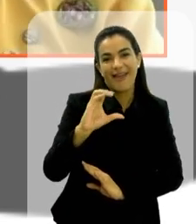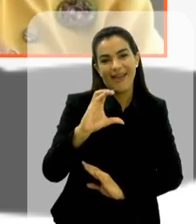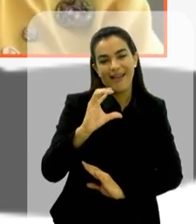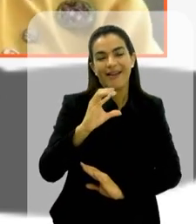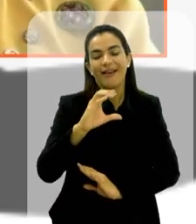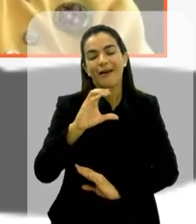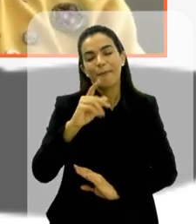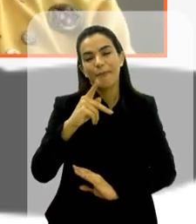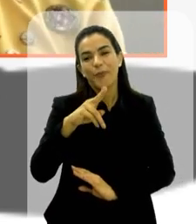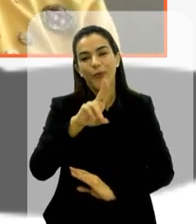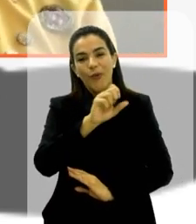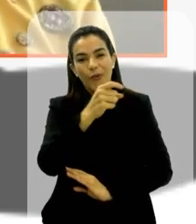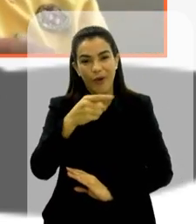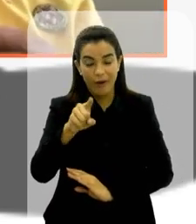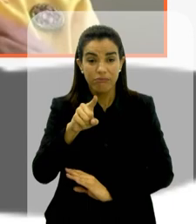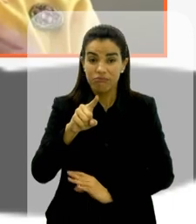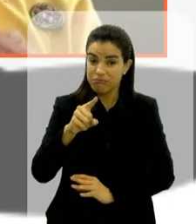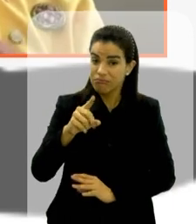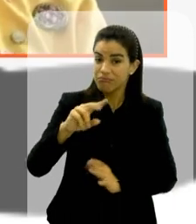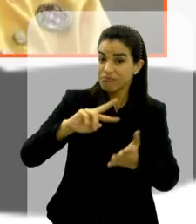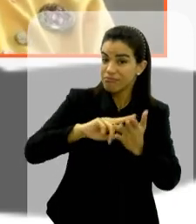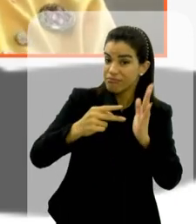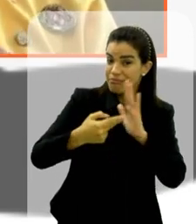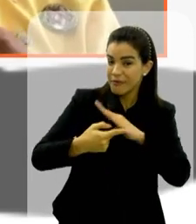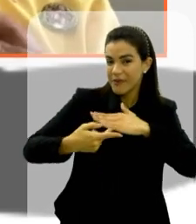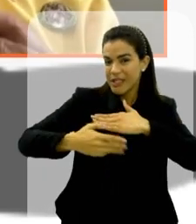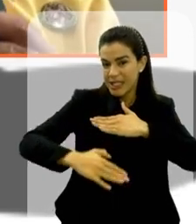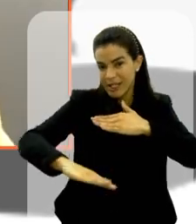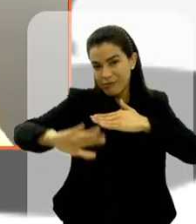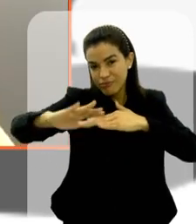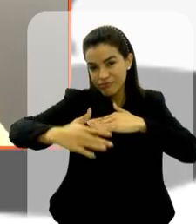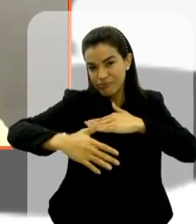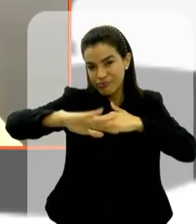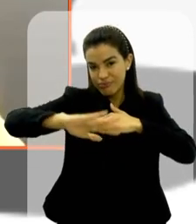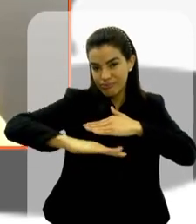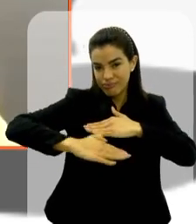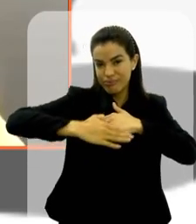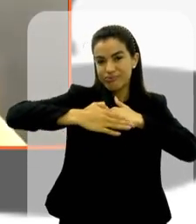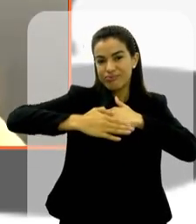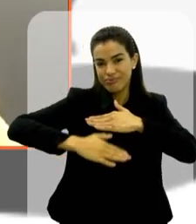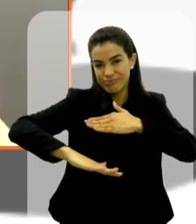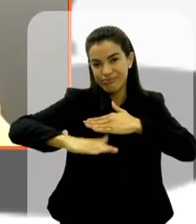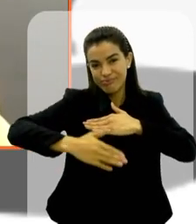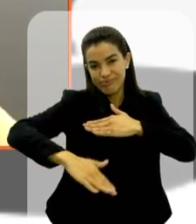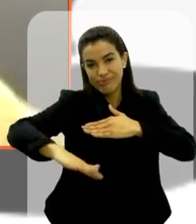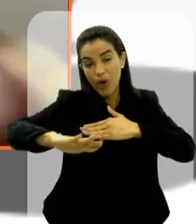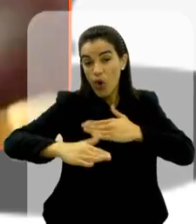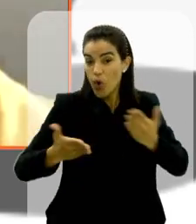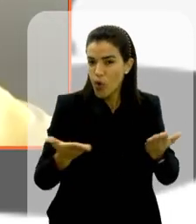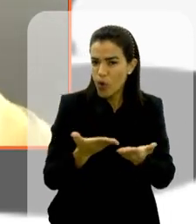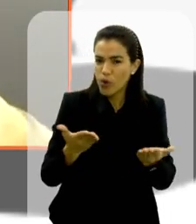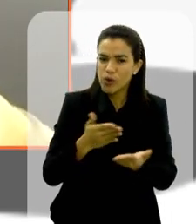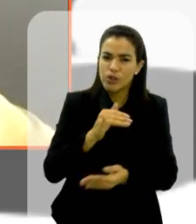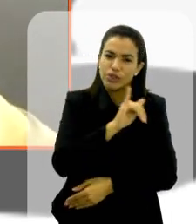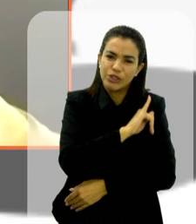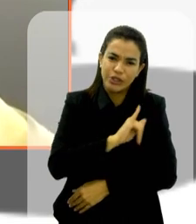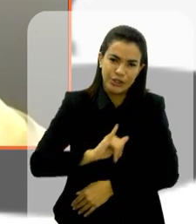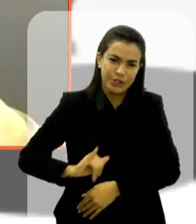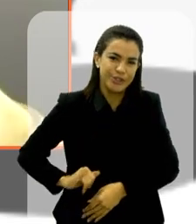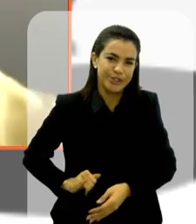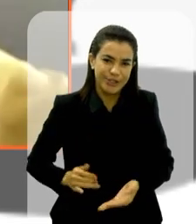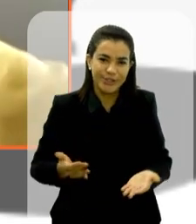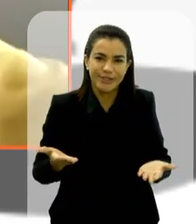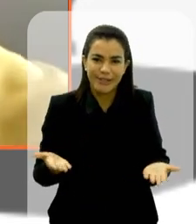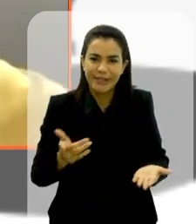e que na época Paranapuã significava seio do mar, né? Porque ficava ali na Baía de Guanabara, né? Hoje você